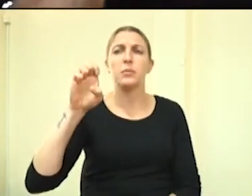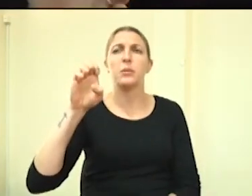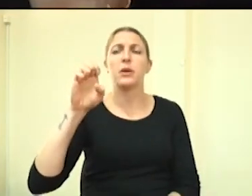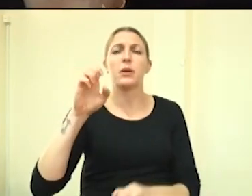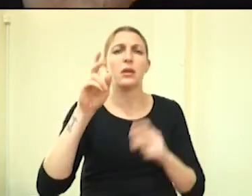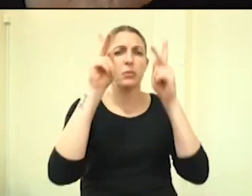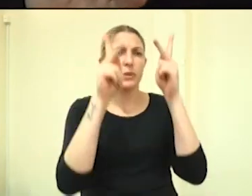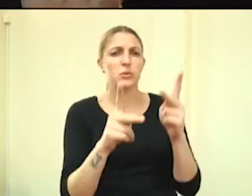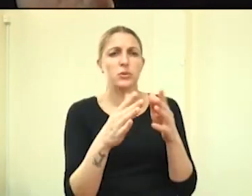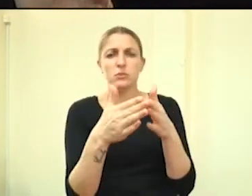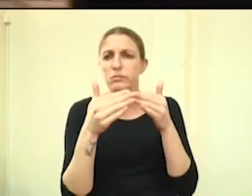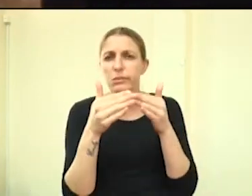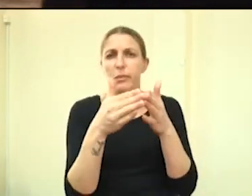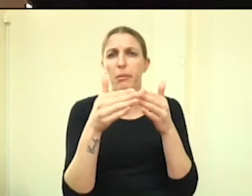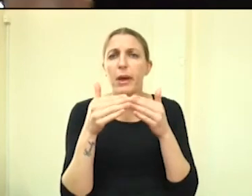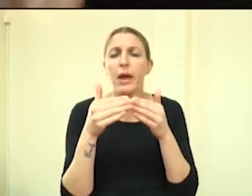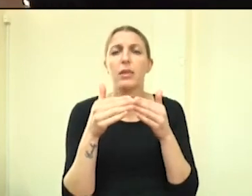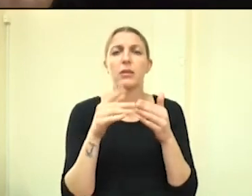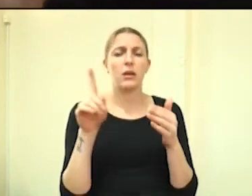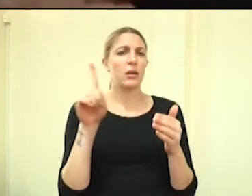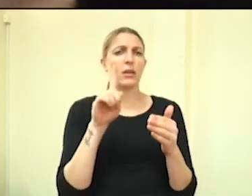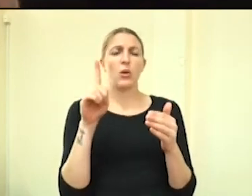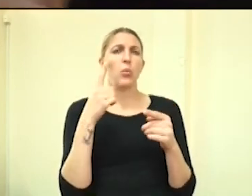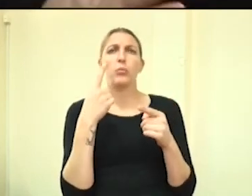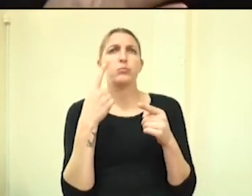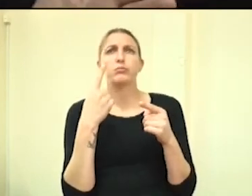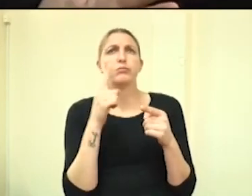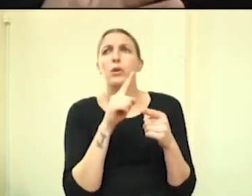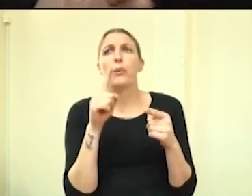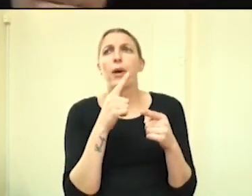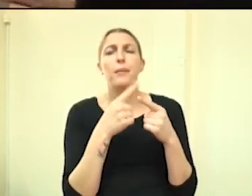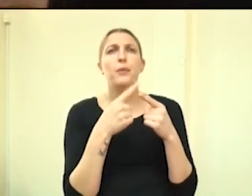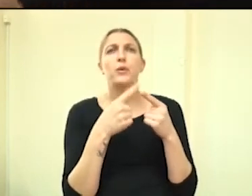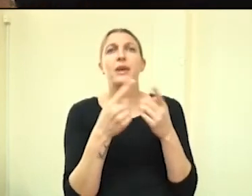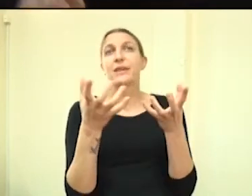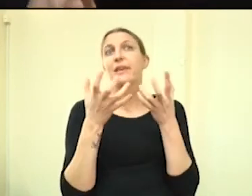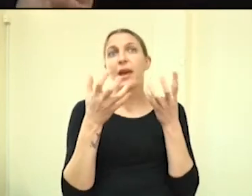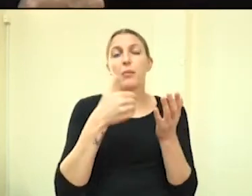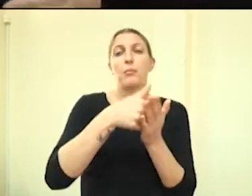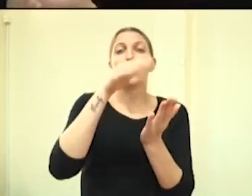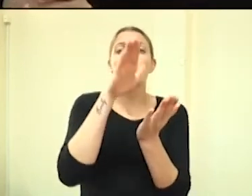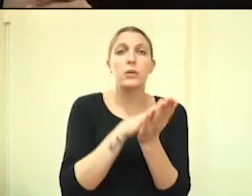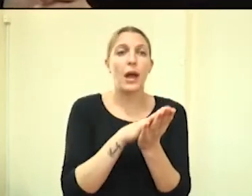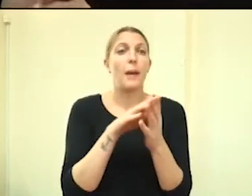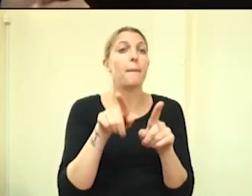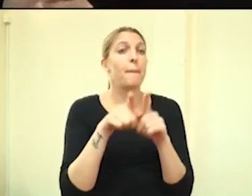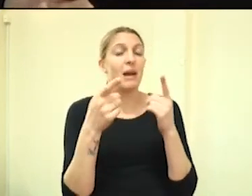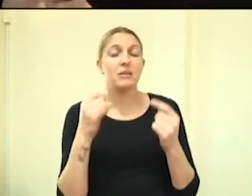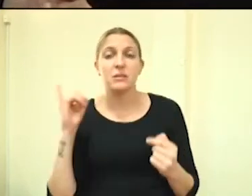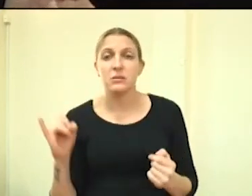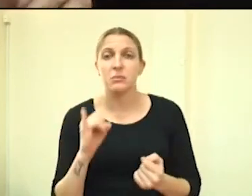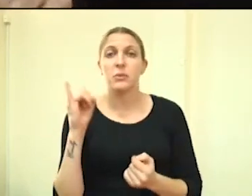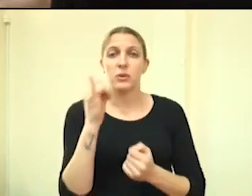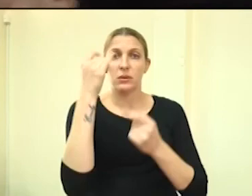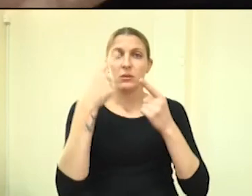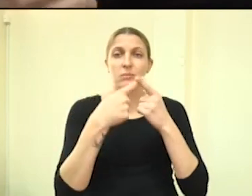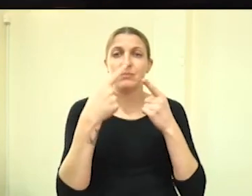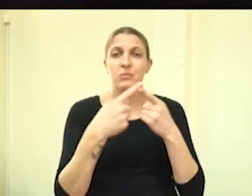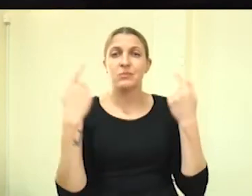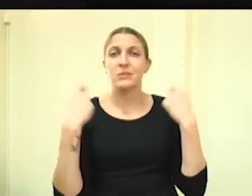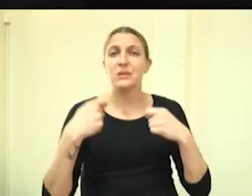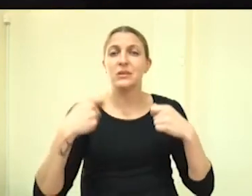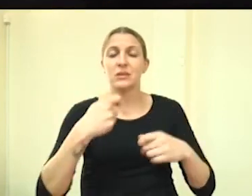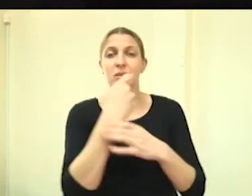quer multar mais o cidadão aqui, porque o cidadão que anda dentro da lei, ele não vai ser multado igual. Mas é para trazer mais segurança realmente para a nossa cidade. Eu acho que